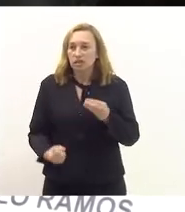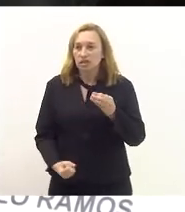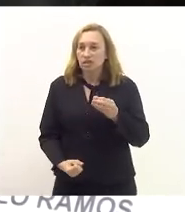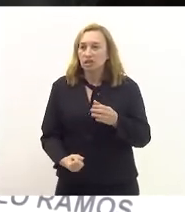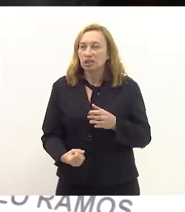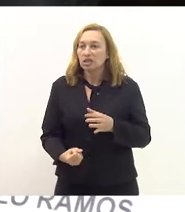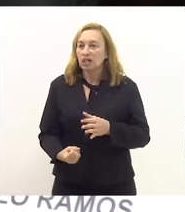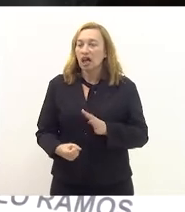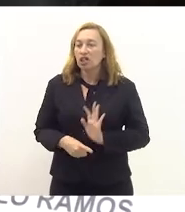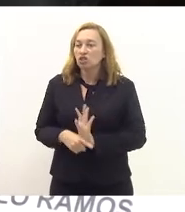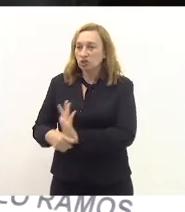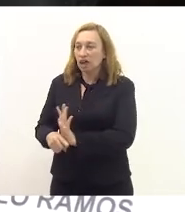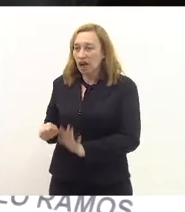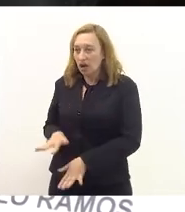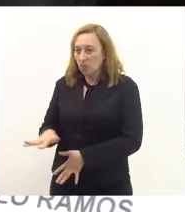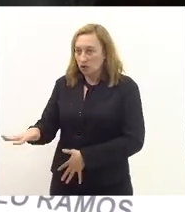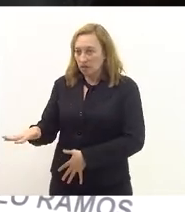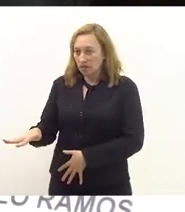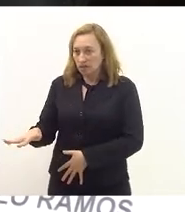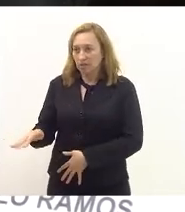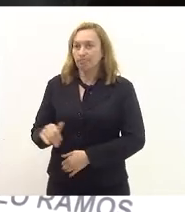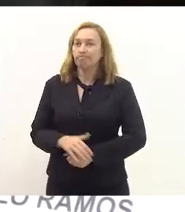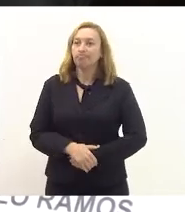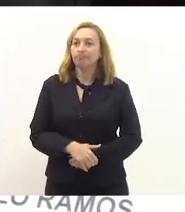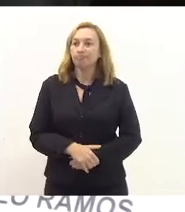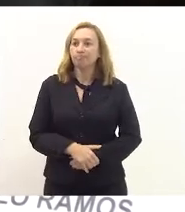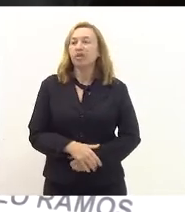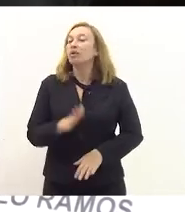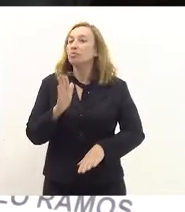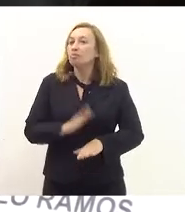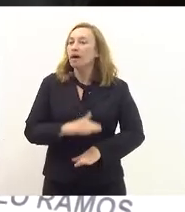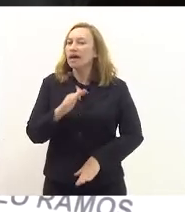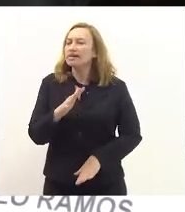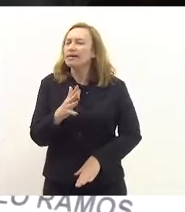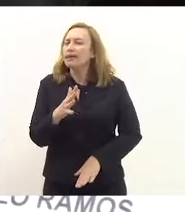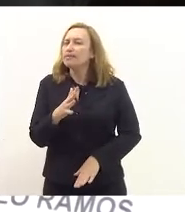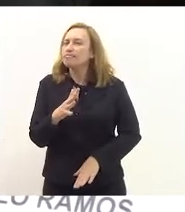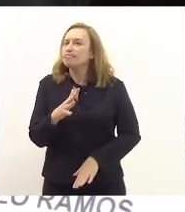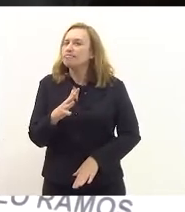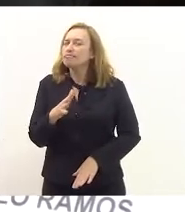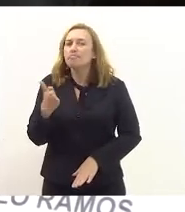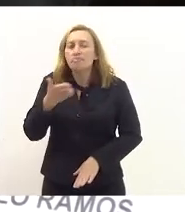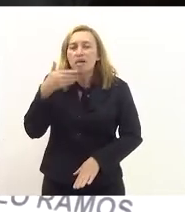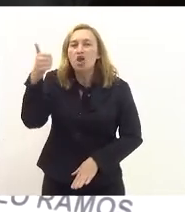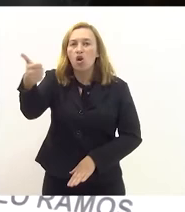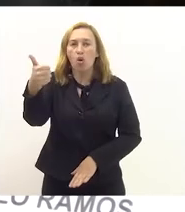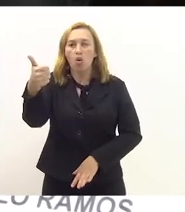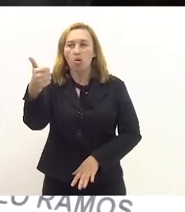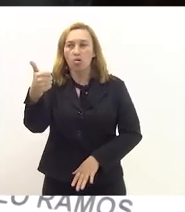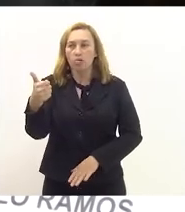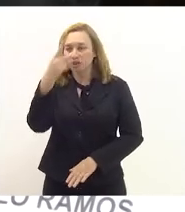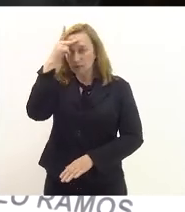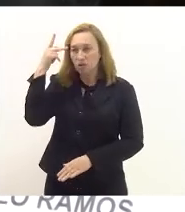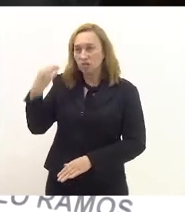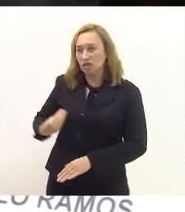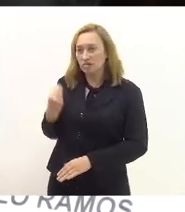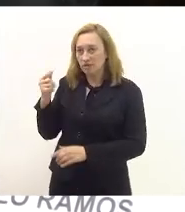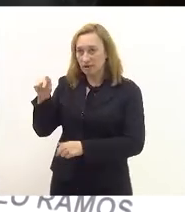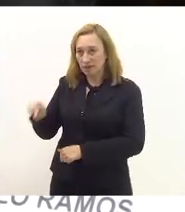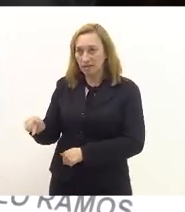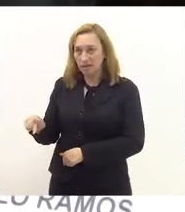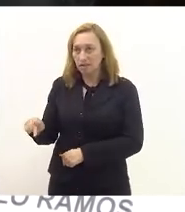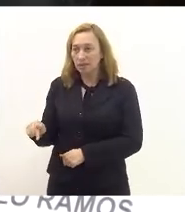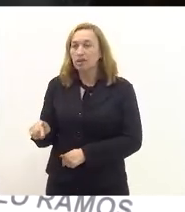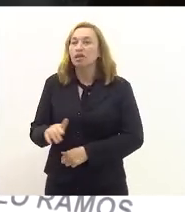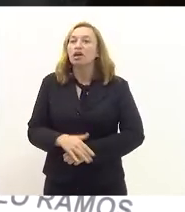na comunidade, fazer com que a vida na comunidade fosse muito mais... muito melhor para aqueles moradores dali. E